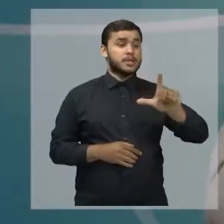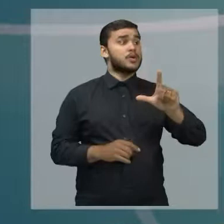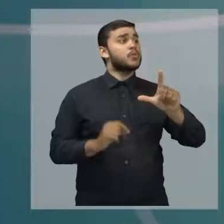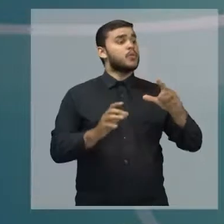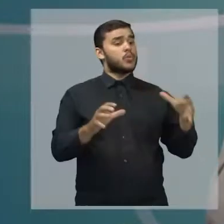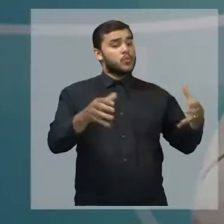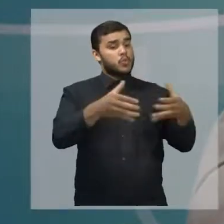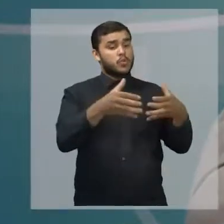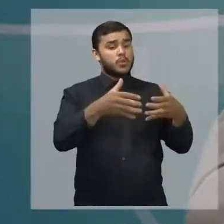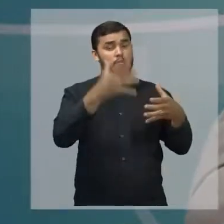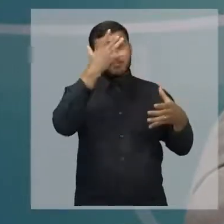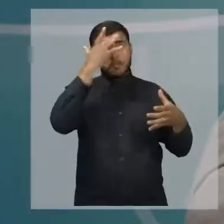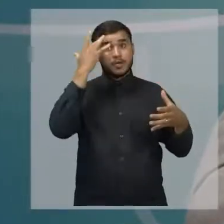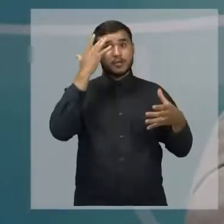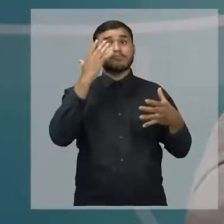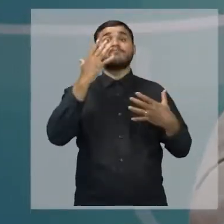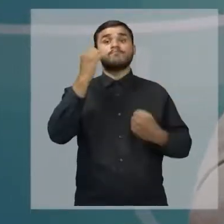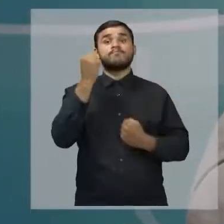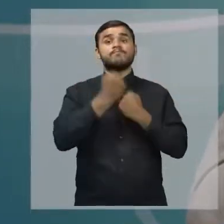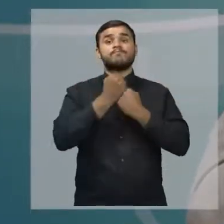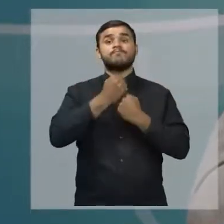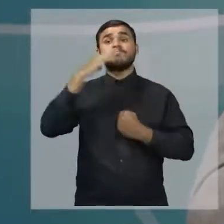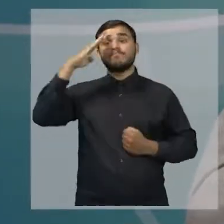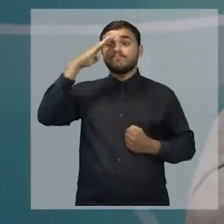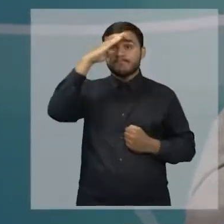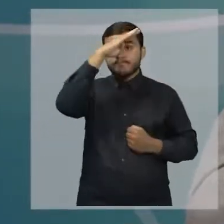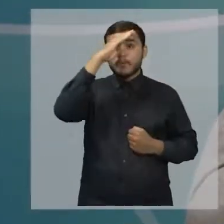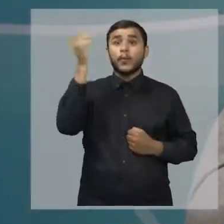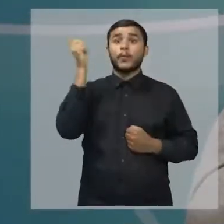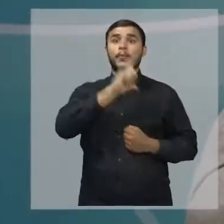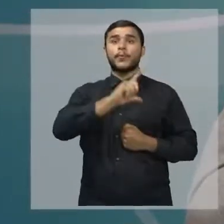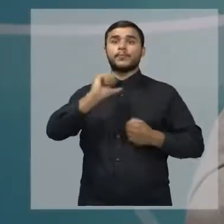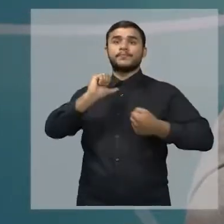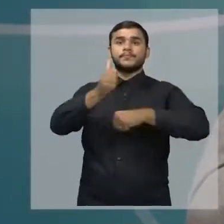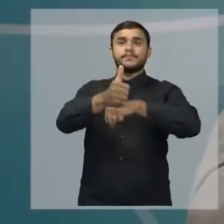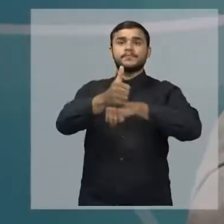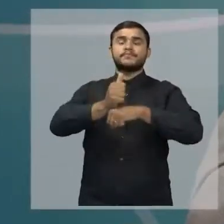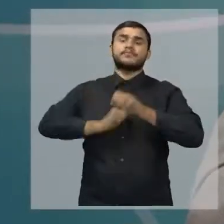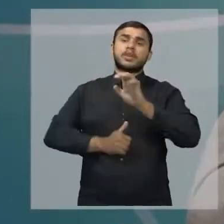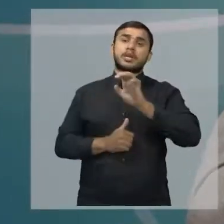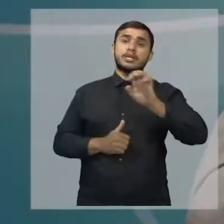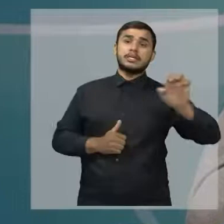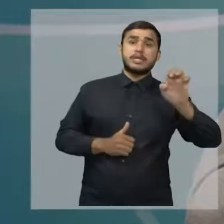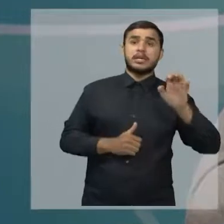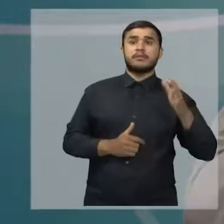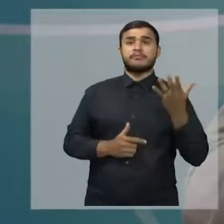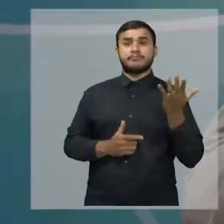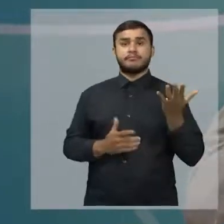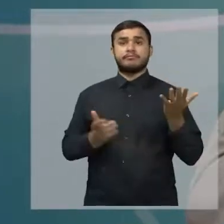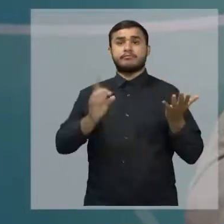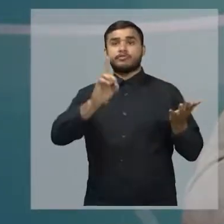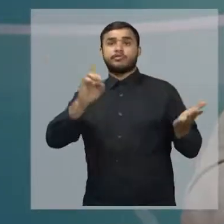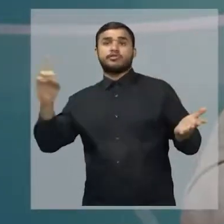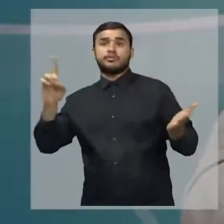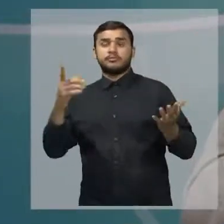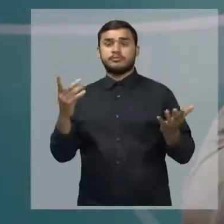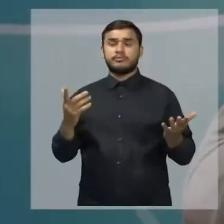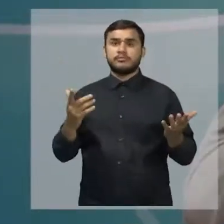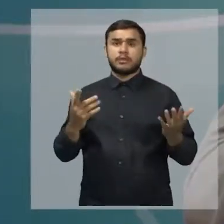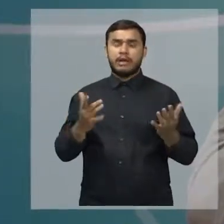Bolsonaro e conseguiram se eleger com essa onda de direita e extrema-direita que o elegeu. Eu não vejo nenhuma